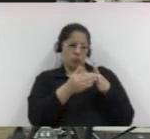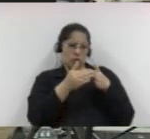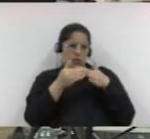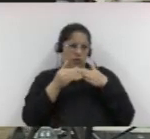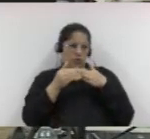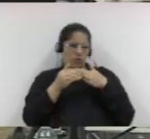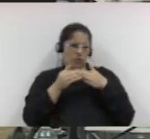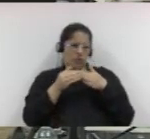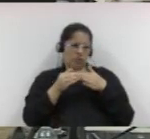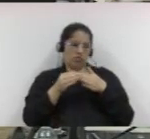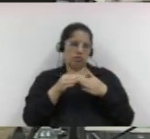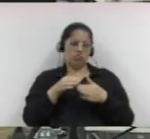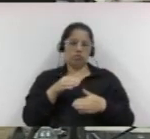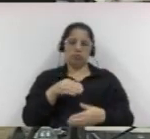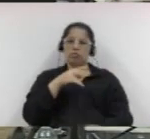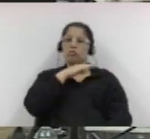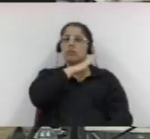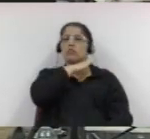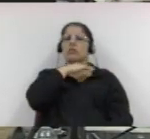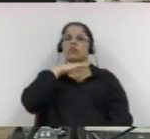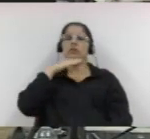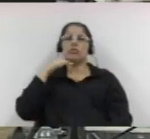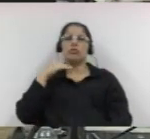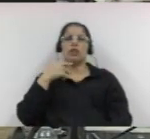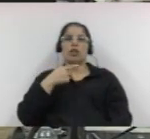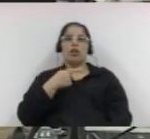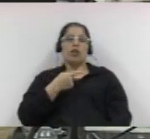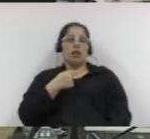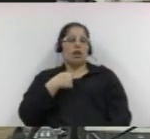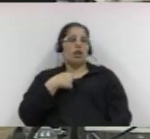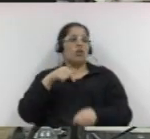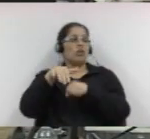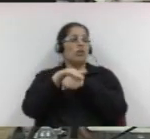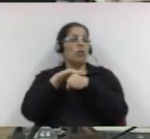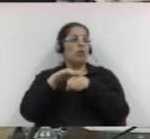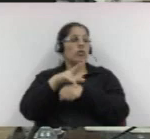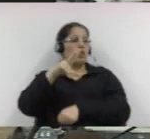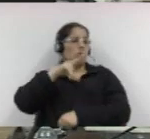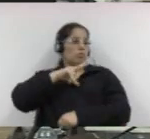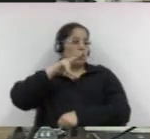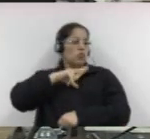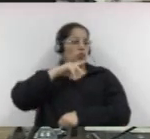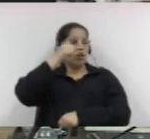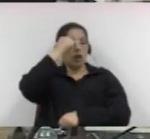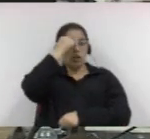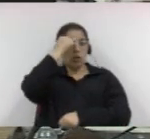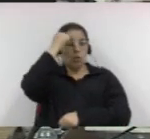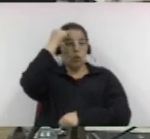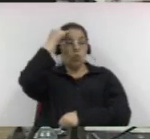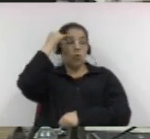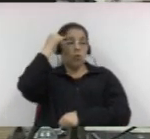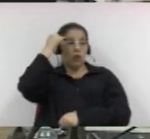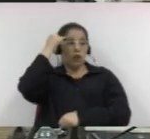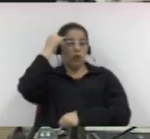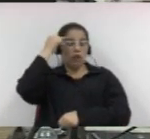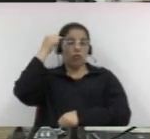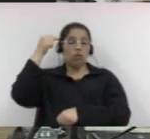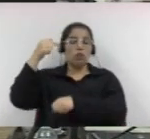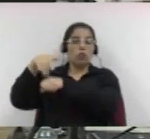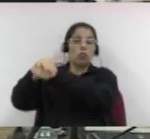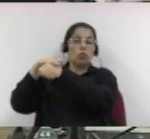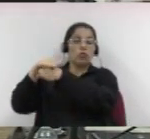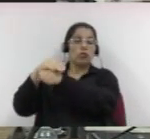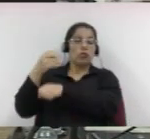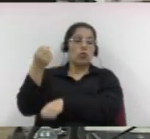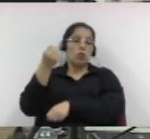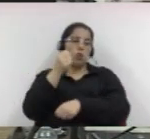ao vereador Aloysio. Senhor, eu estava falando com o Wilson Cerqueira em relação nem a aeroporto. Eu disse que muitas